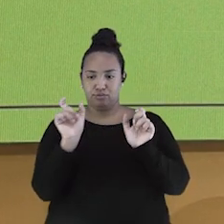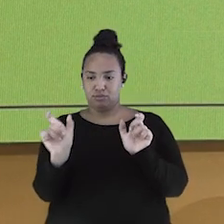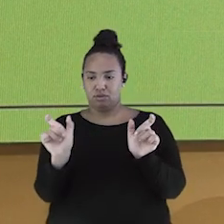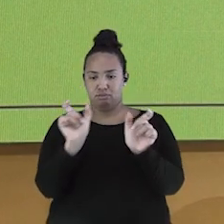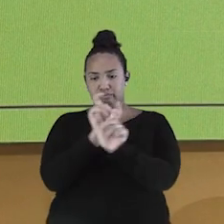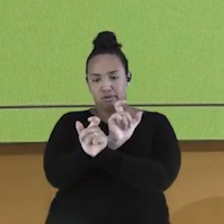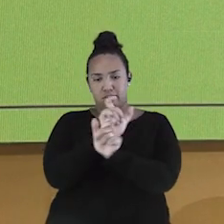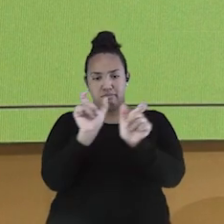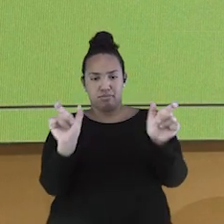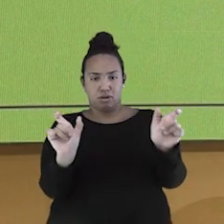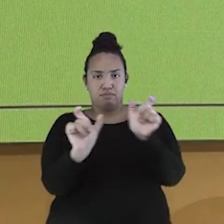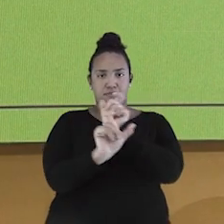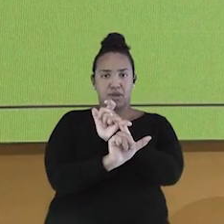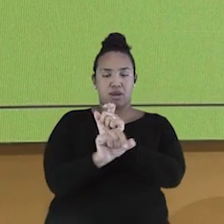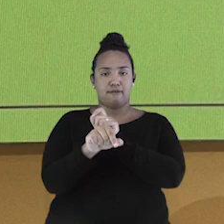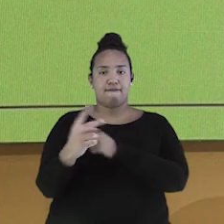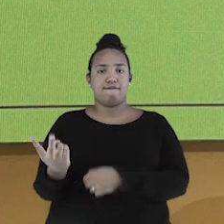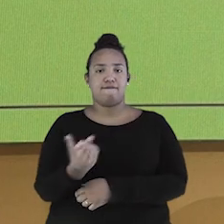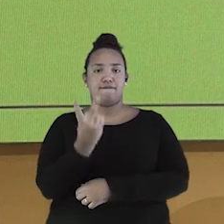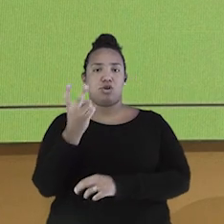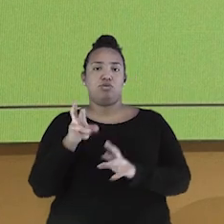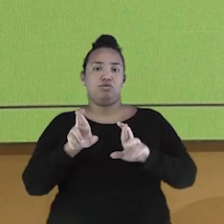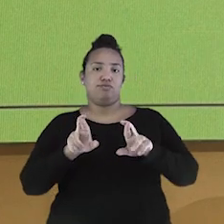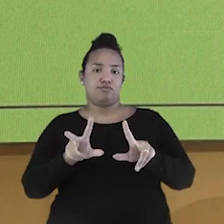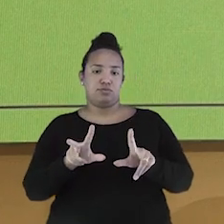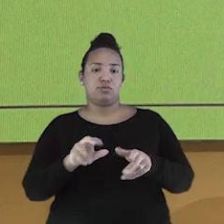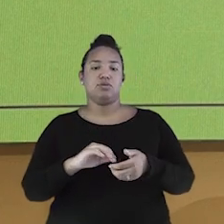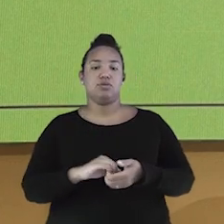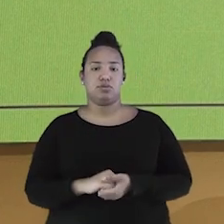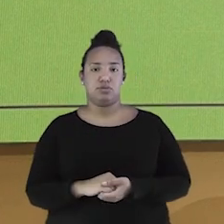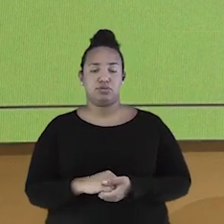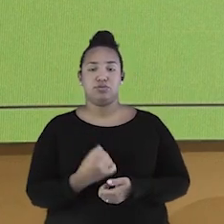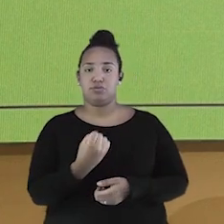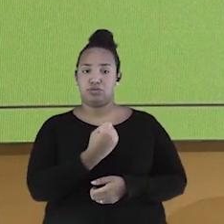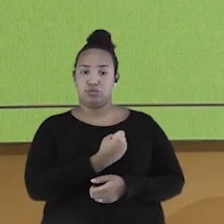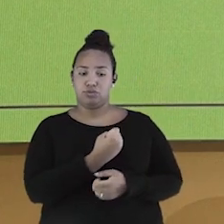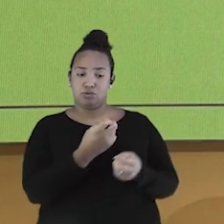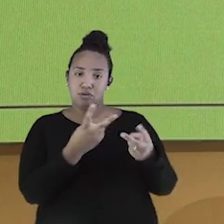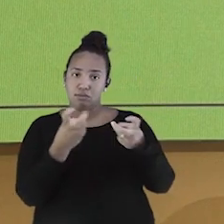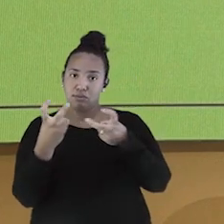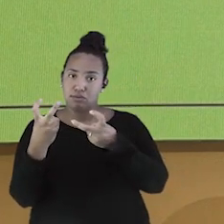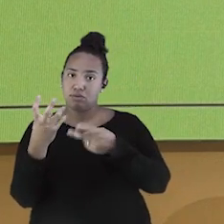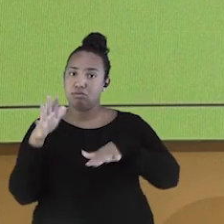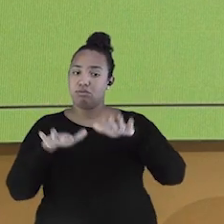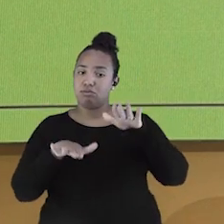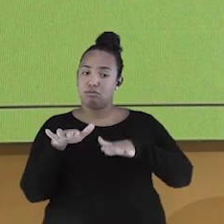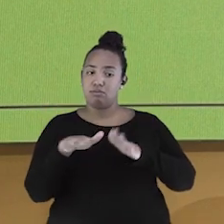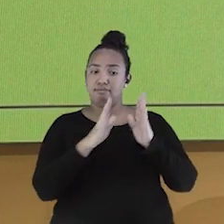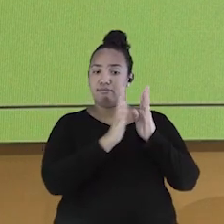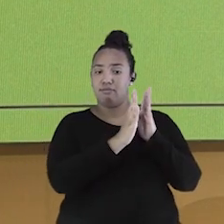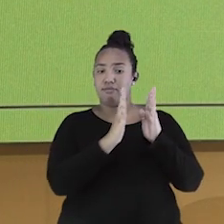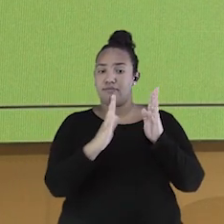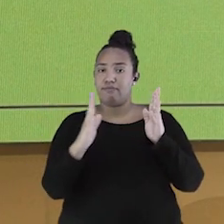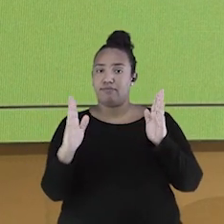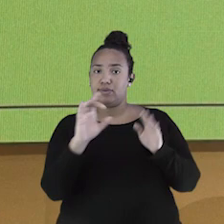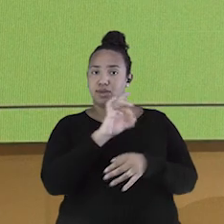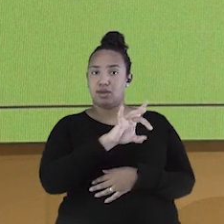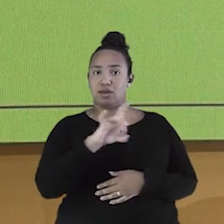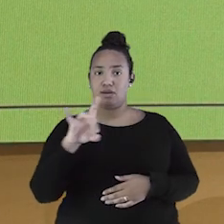a ter um valor diferente. E a leitura dos números depende da posição que os algarismos